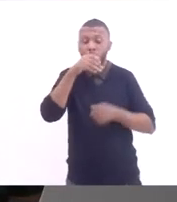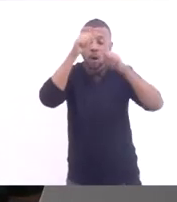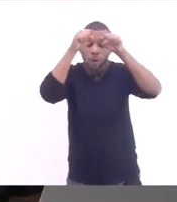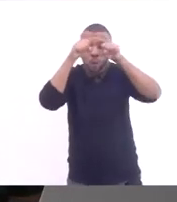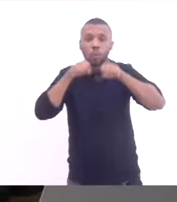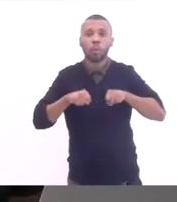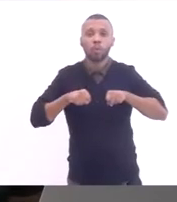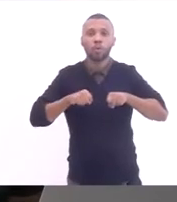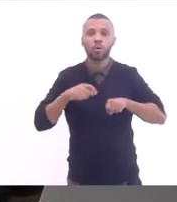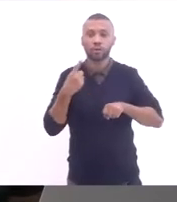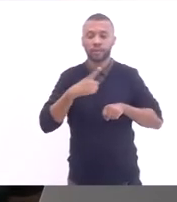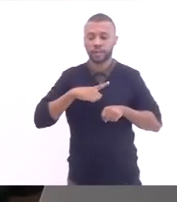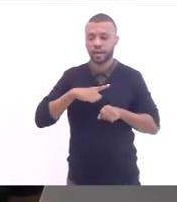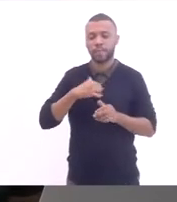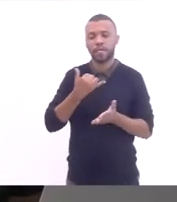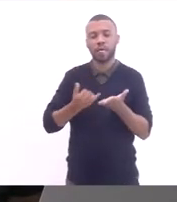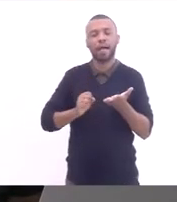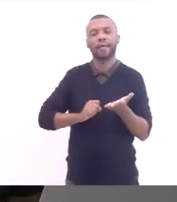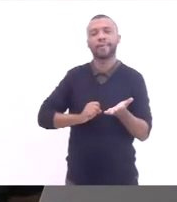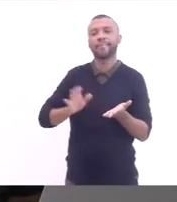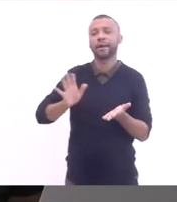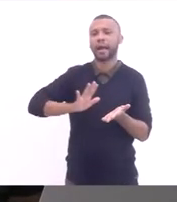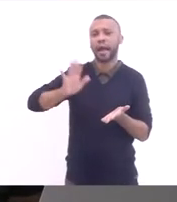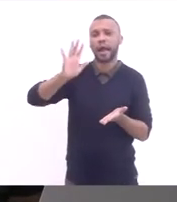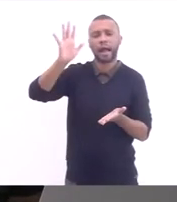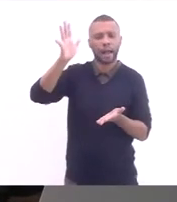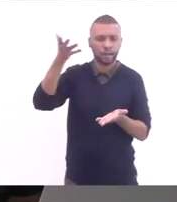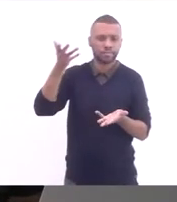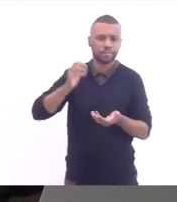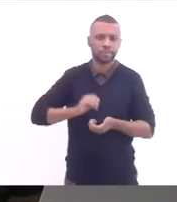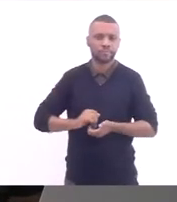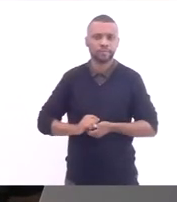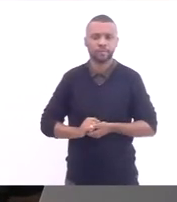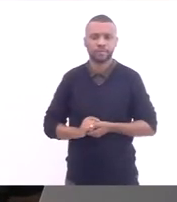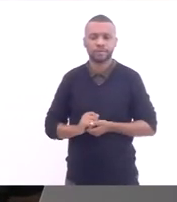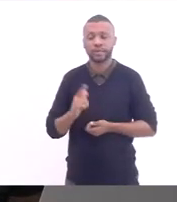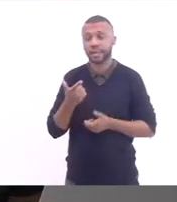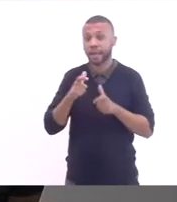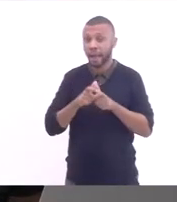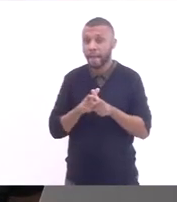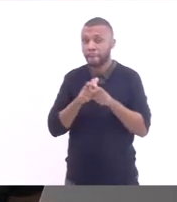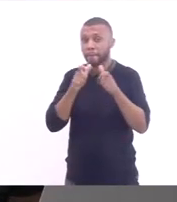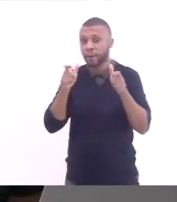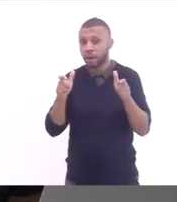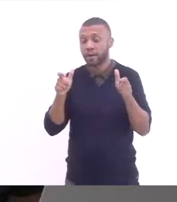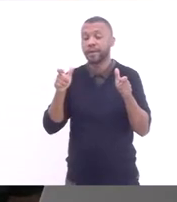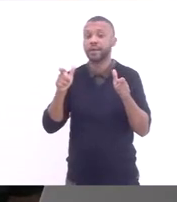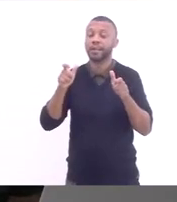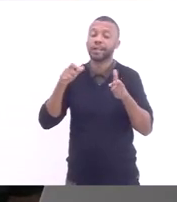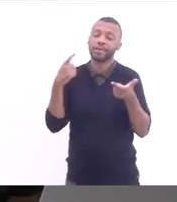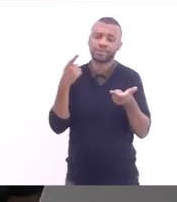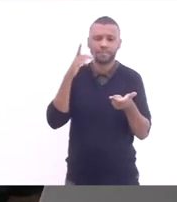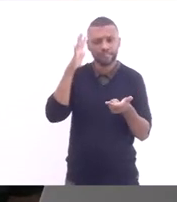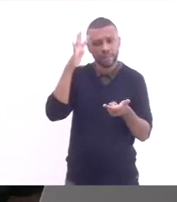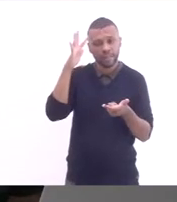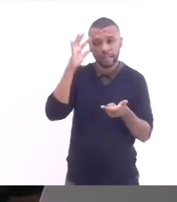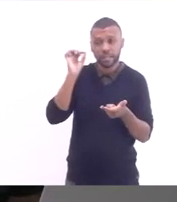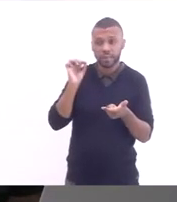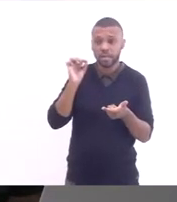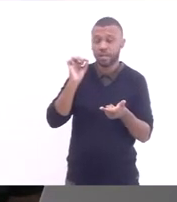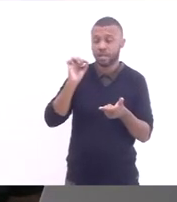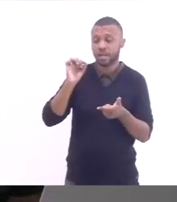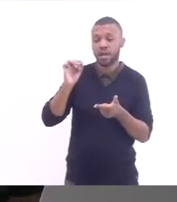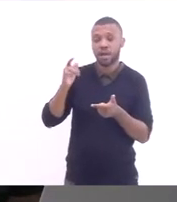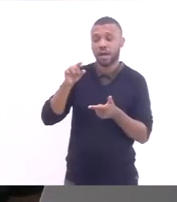uma inflação alta que acaba sendo, em grande parte, responsável por esse aumento